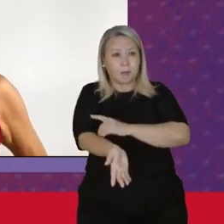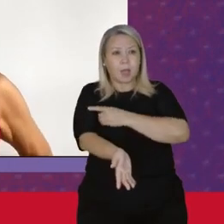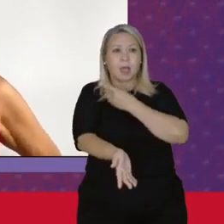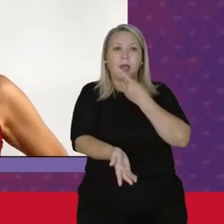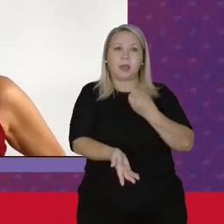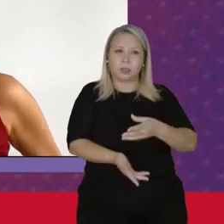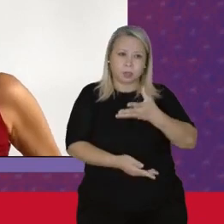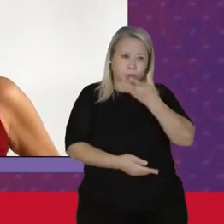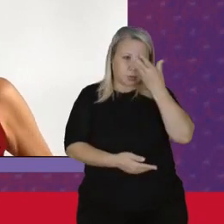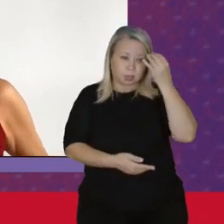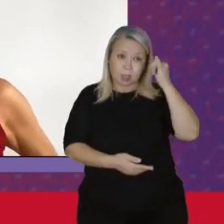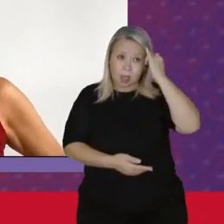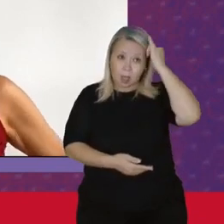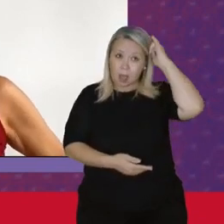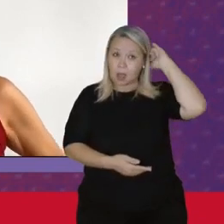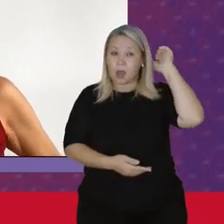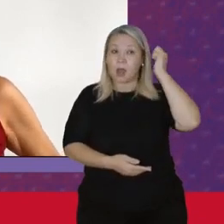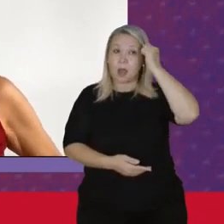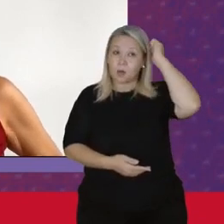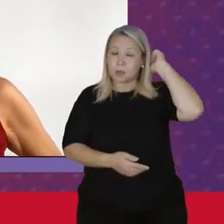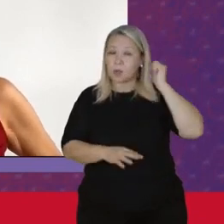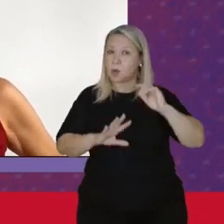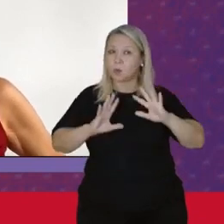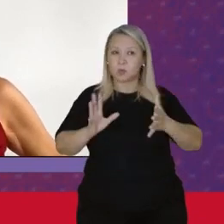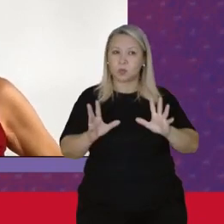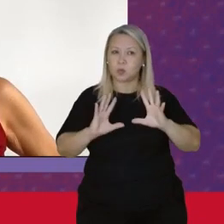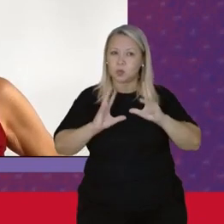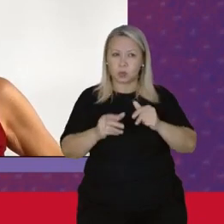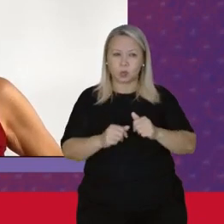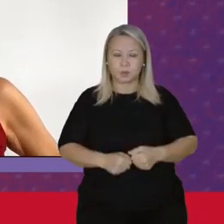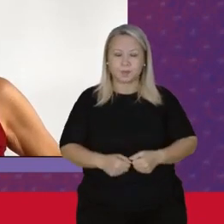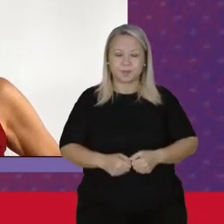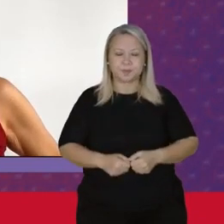Alzheimer. Bom, diante deste quadro,